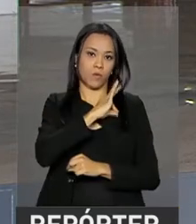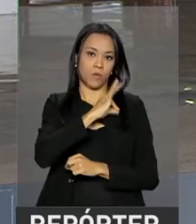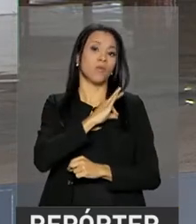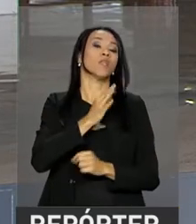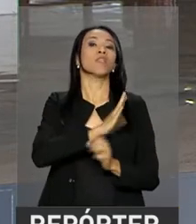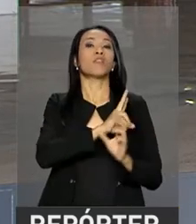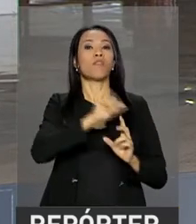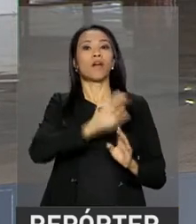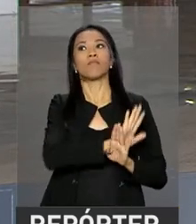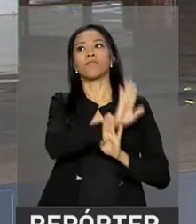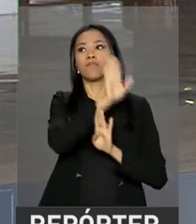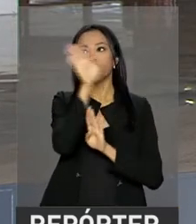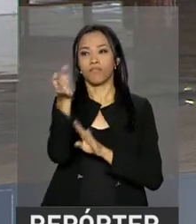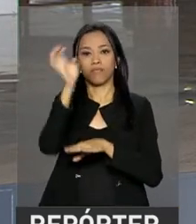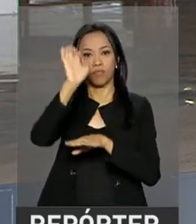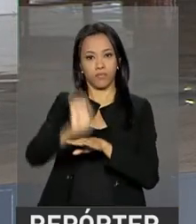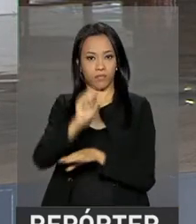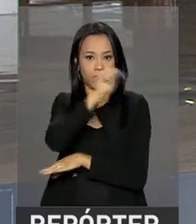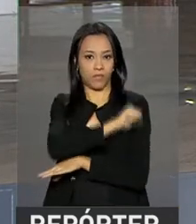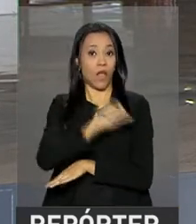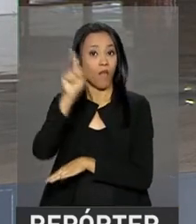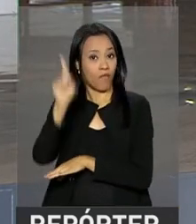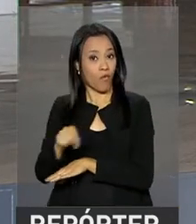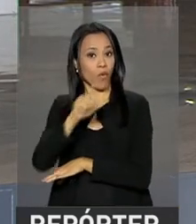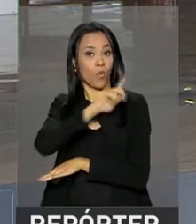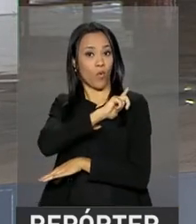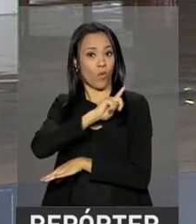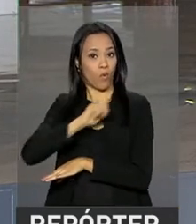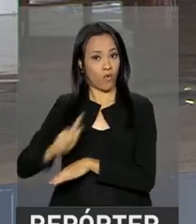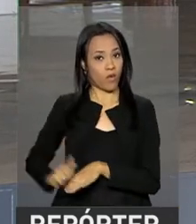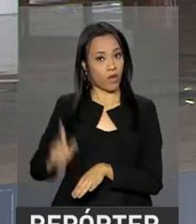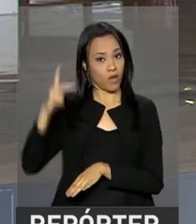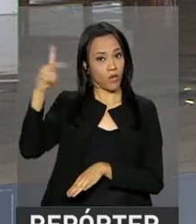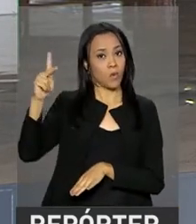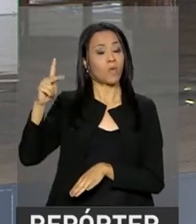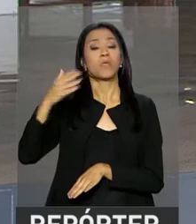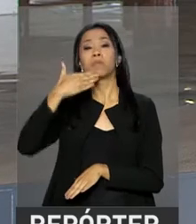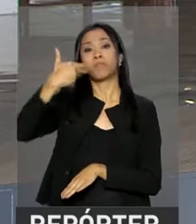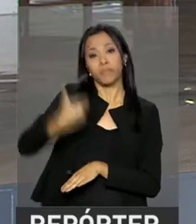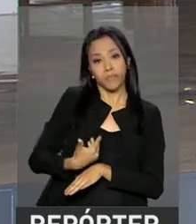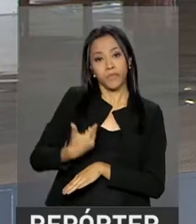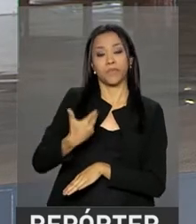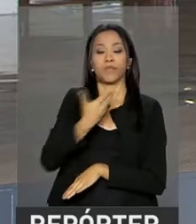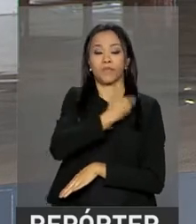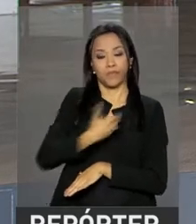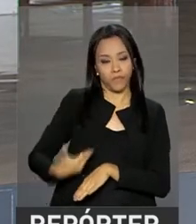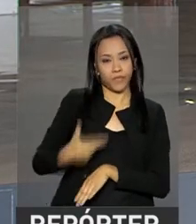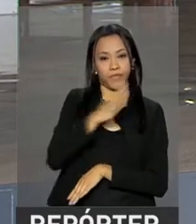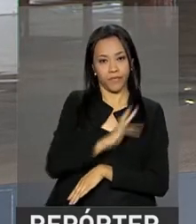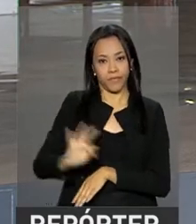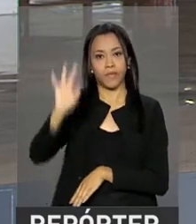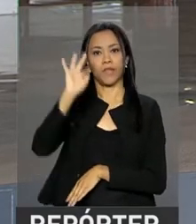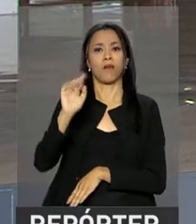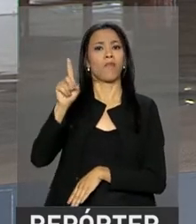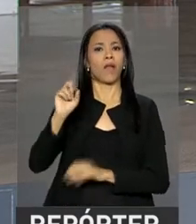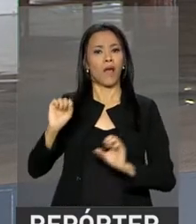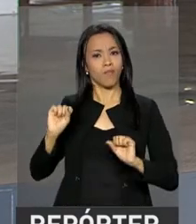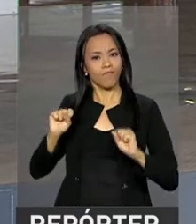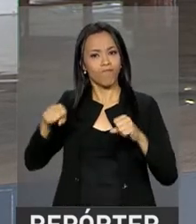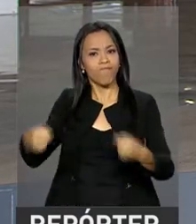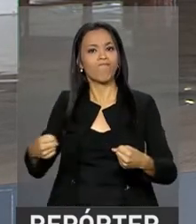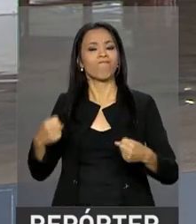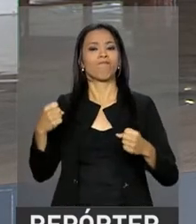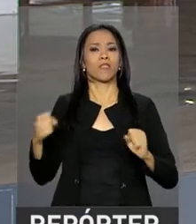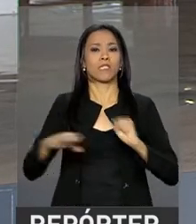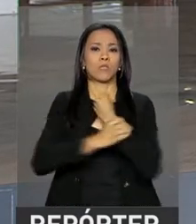o patrulhamento. Foi o governador Luiz Fernando Pezão que solicitou ajuda federal para reforçar a